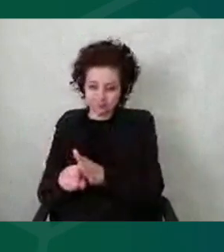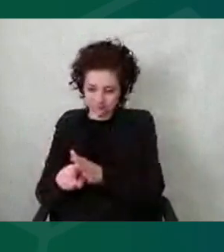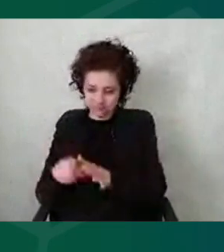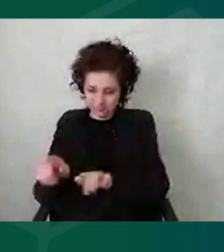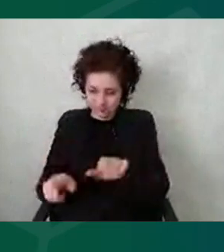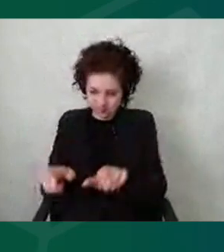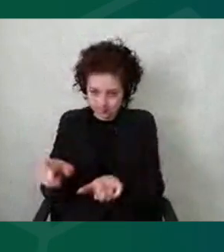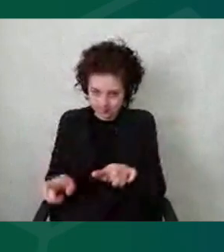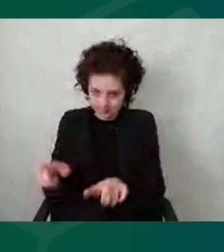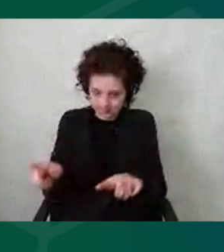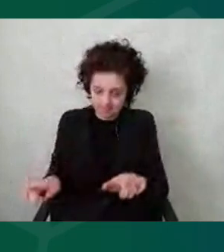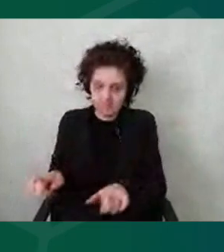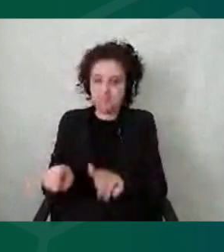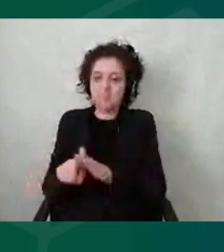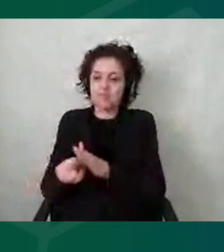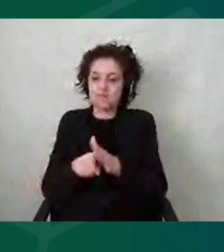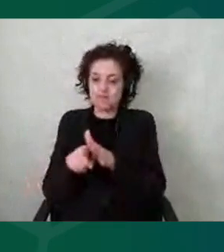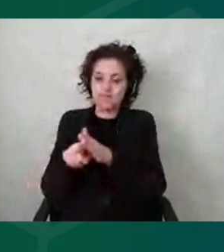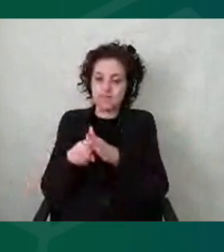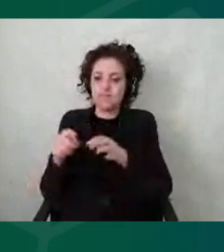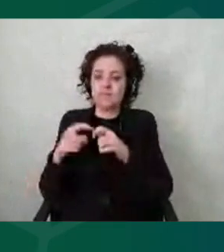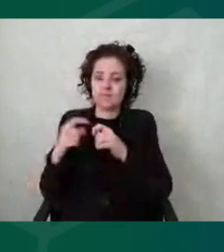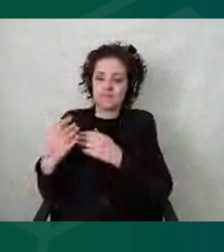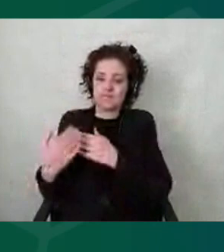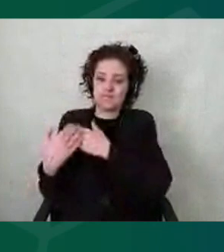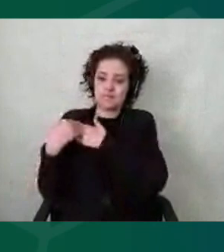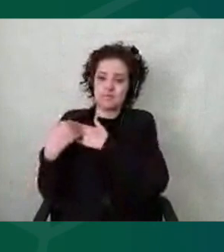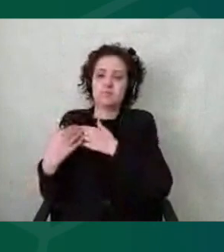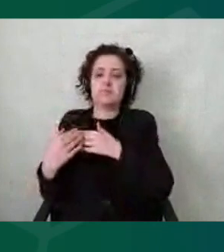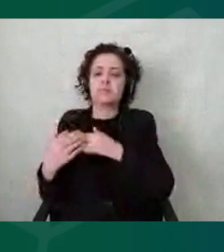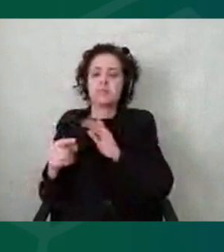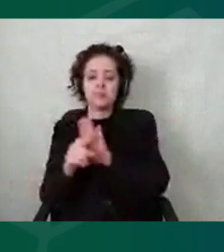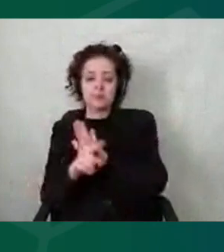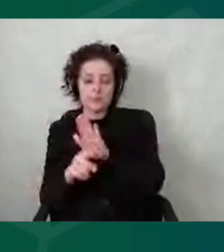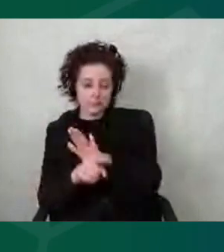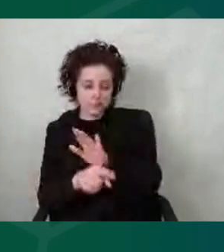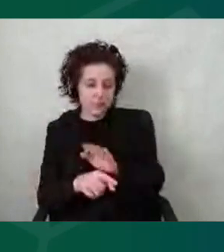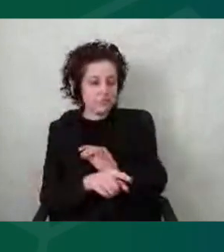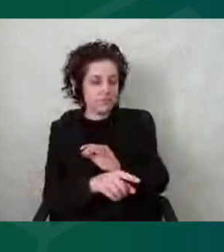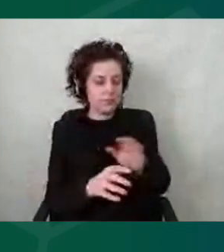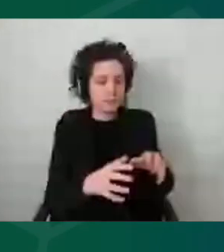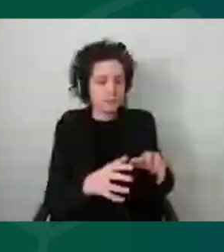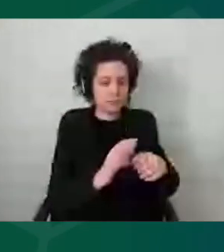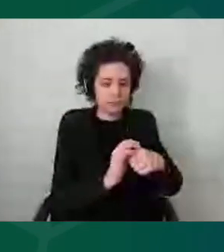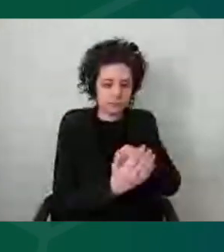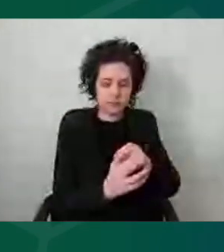projeto anterior para responder perguntas de Covid. Próximo.